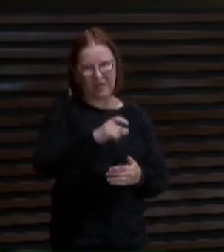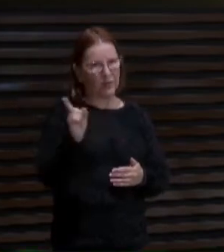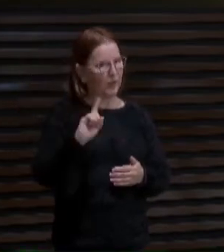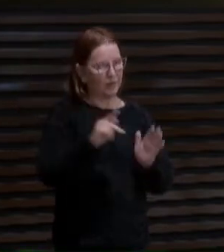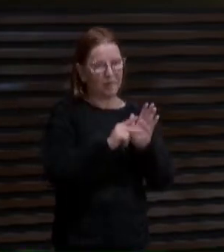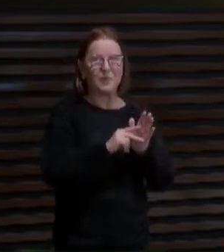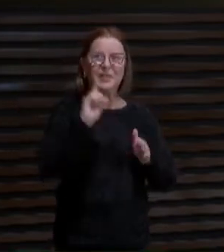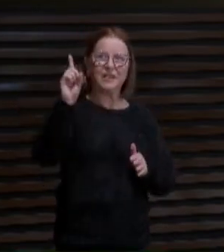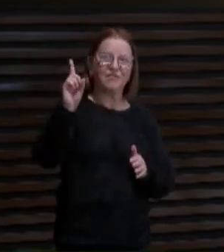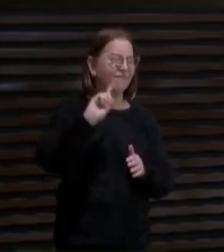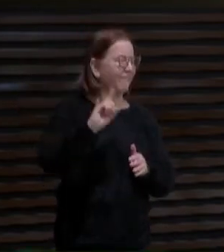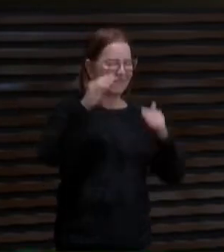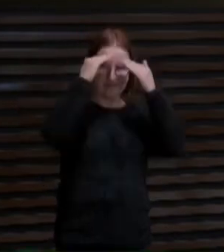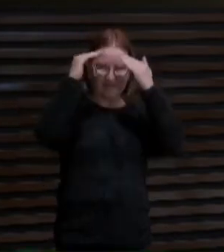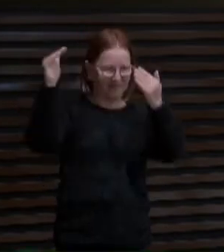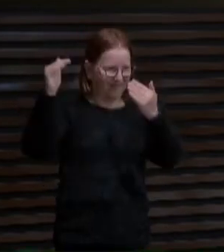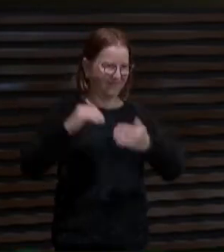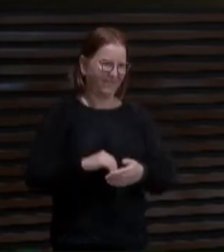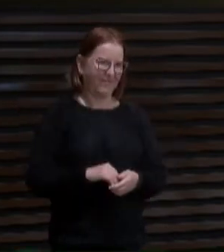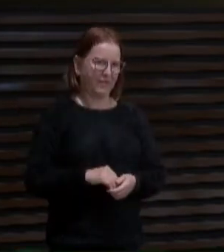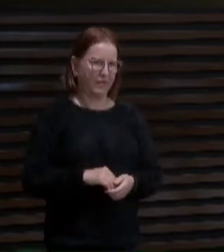não ouve credo